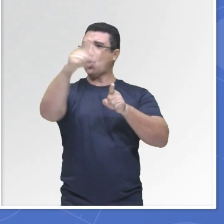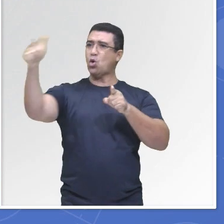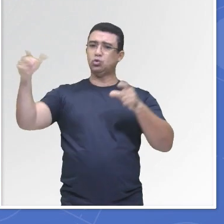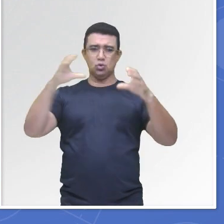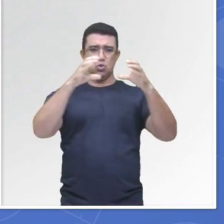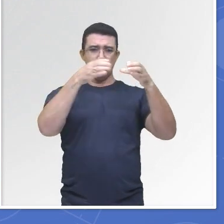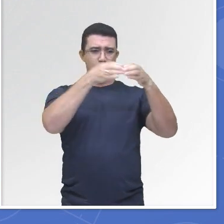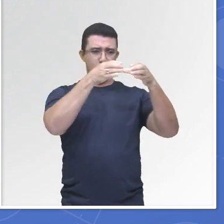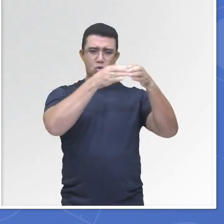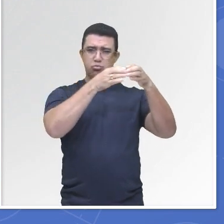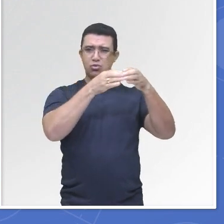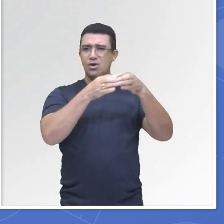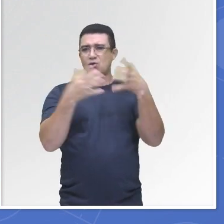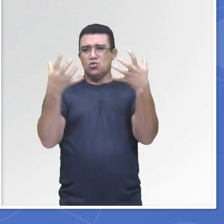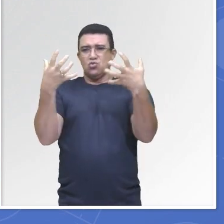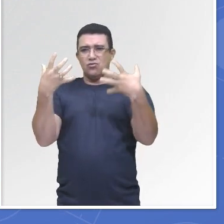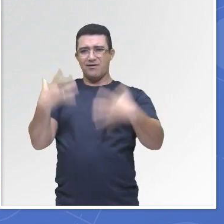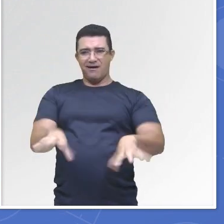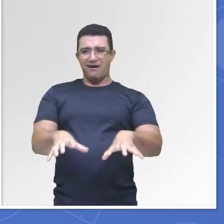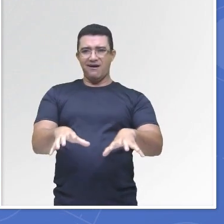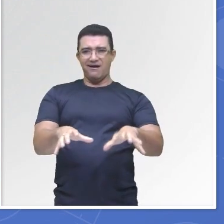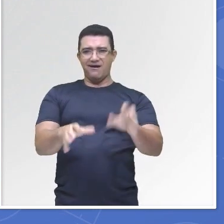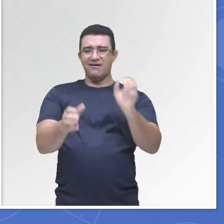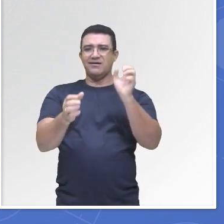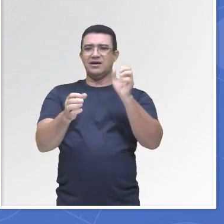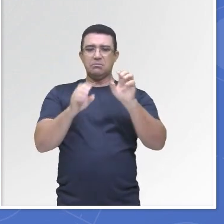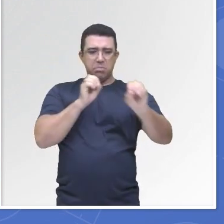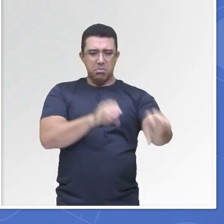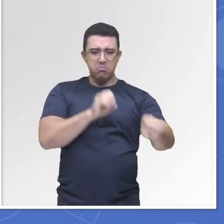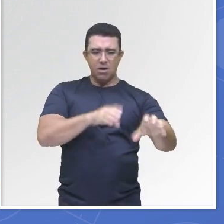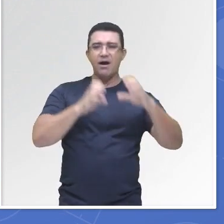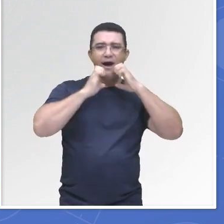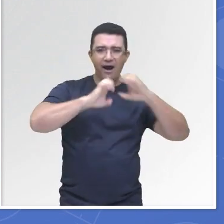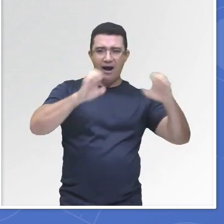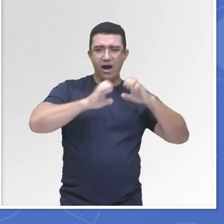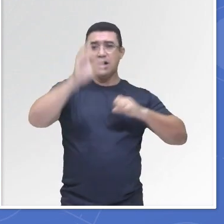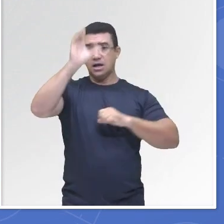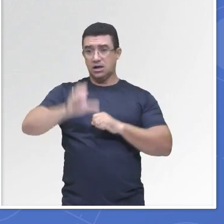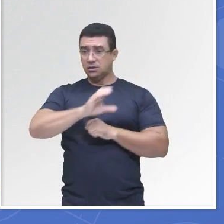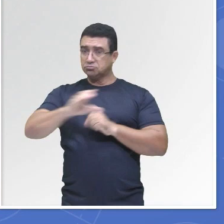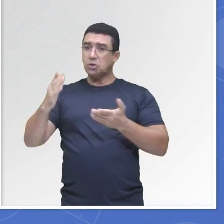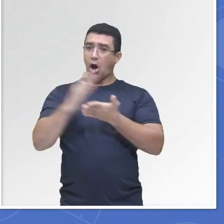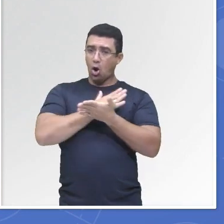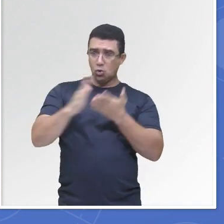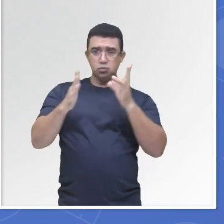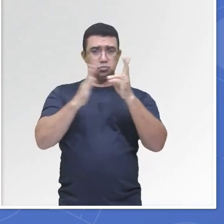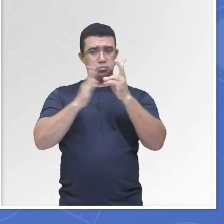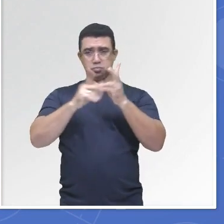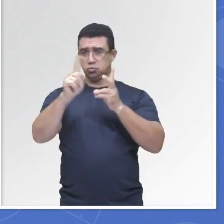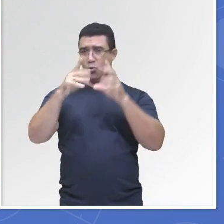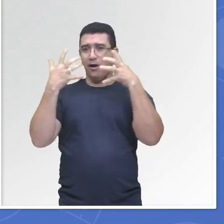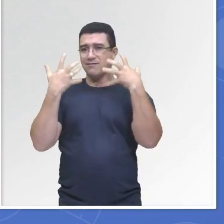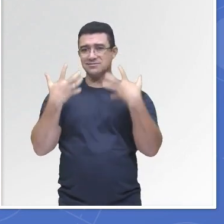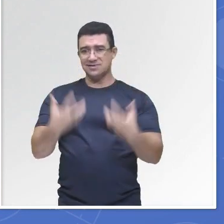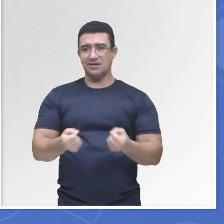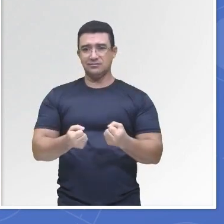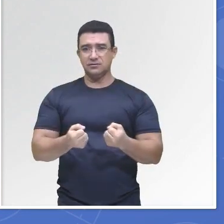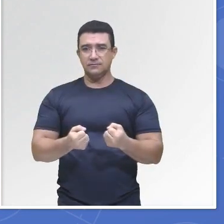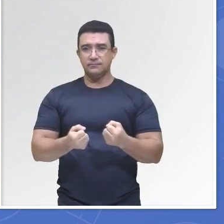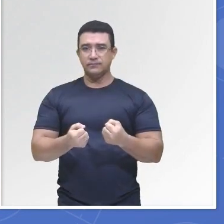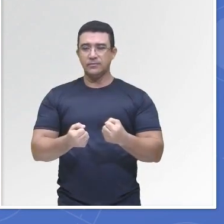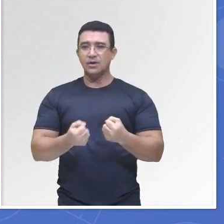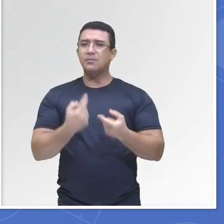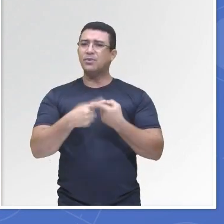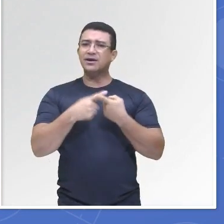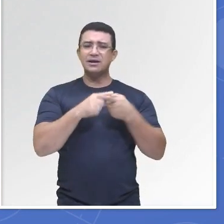se recusavam a ser catequizadas. Lembrando que a catequese, né, vinha retirar os indígenas da sua